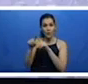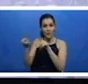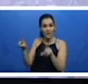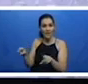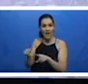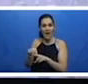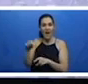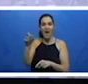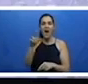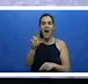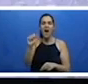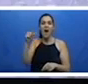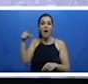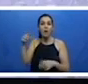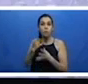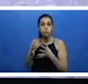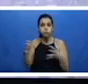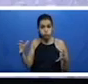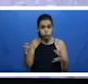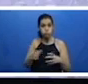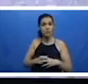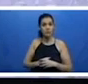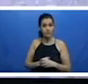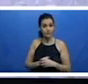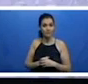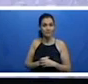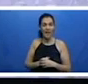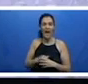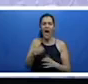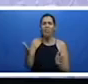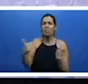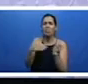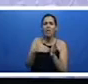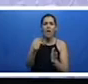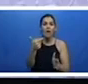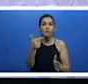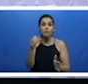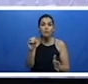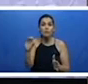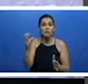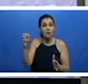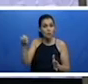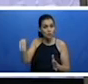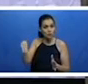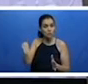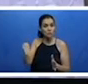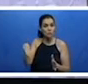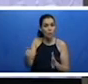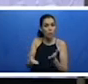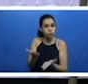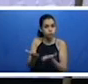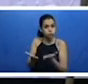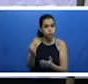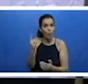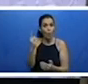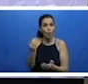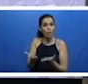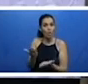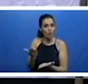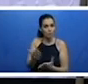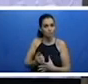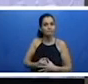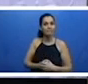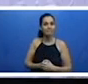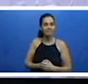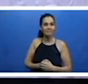relativamente grande. Ela pode chegar até 20 centímetros de comprimento e pesar até 1,5 kg. Geralmente, os sapos, rãs